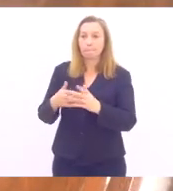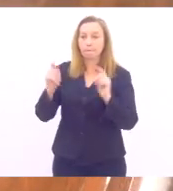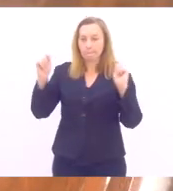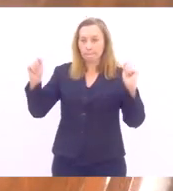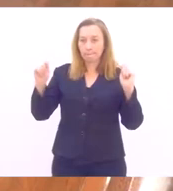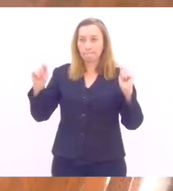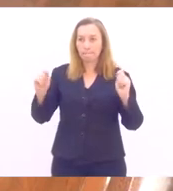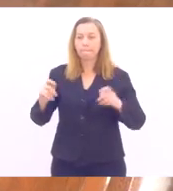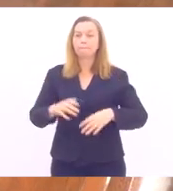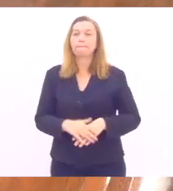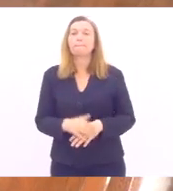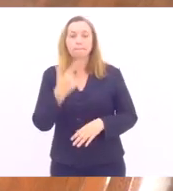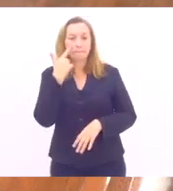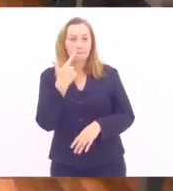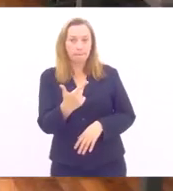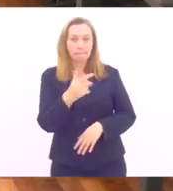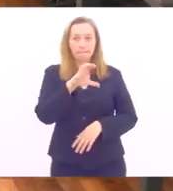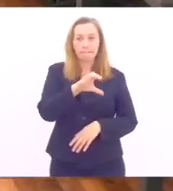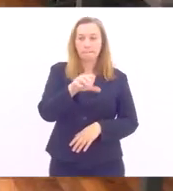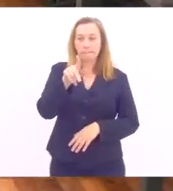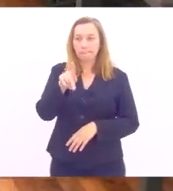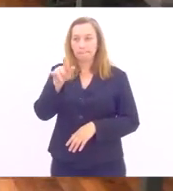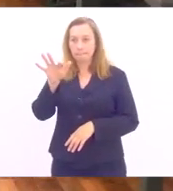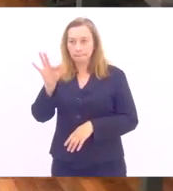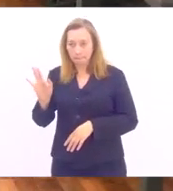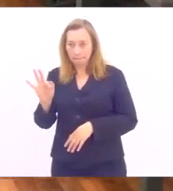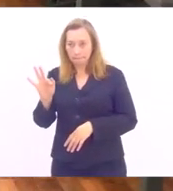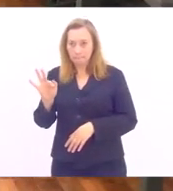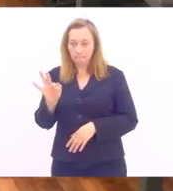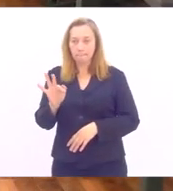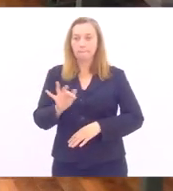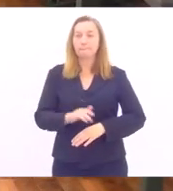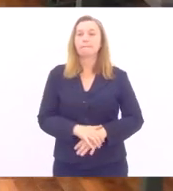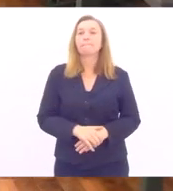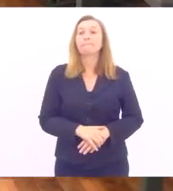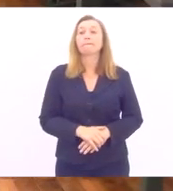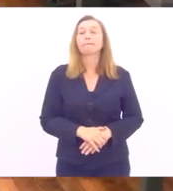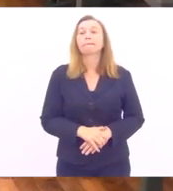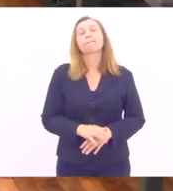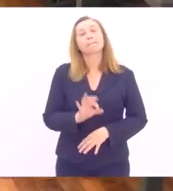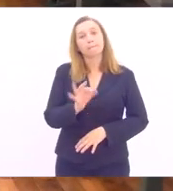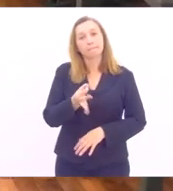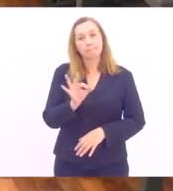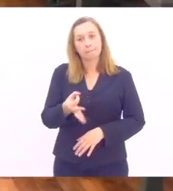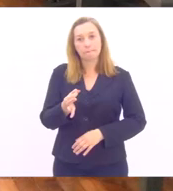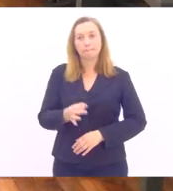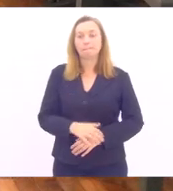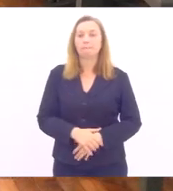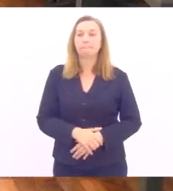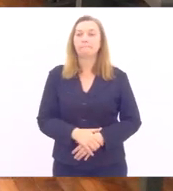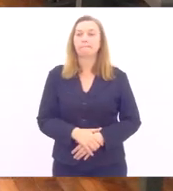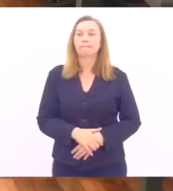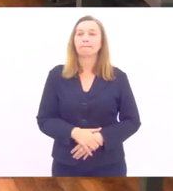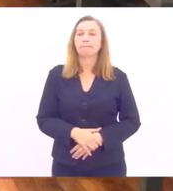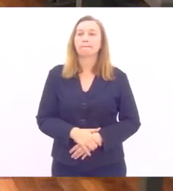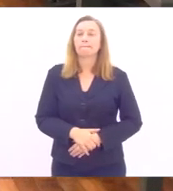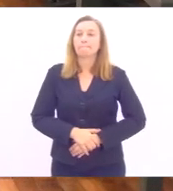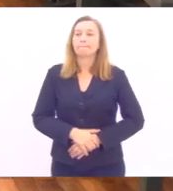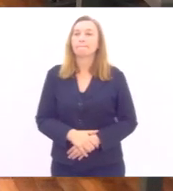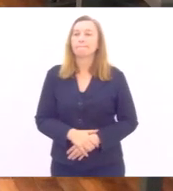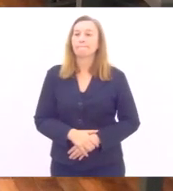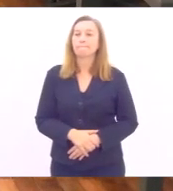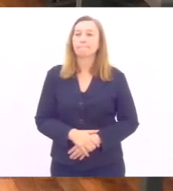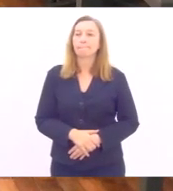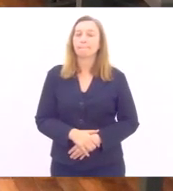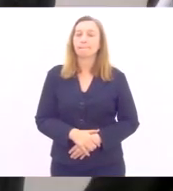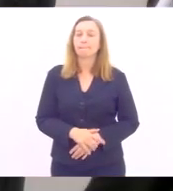o CPF e não o CNPJ. Esse é o ponto central. É claro que isso não anistia